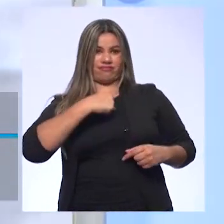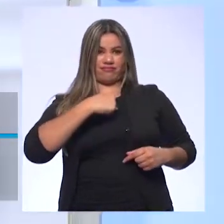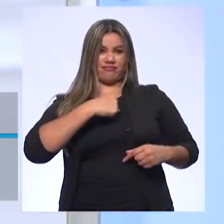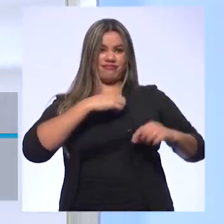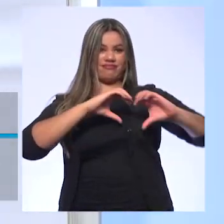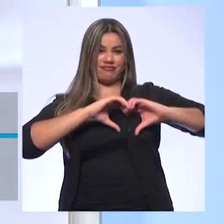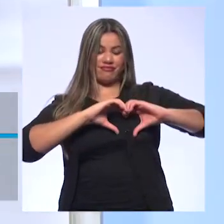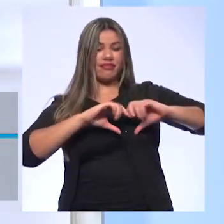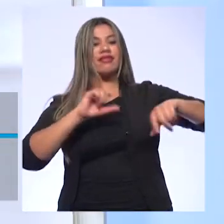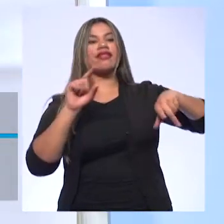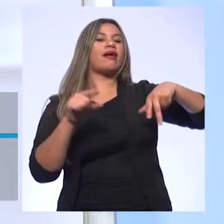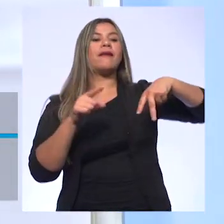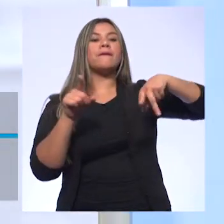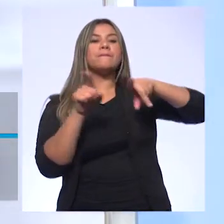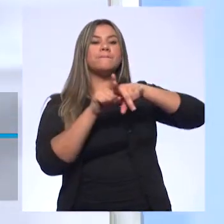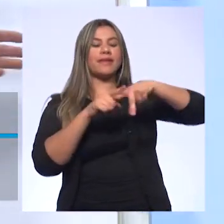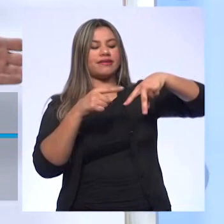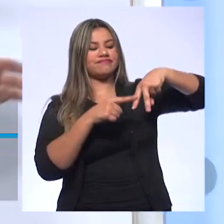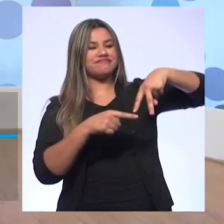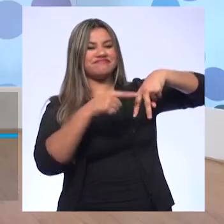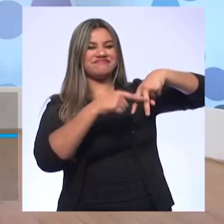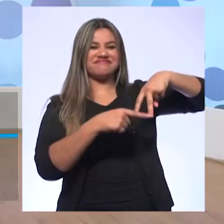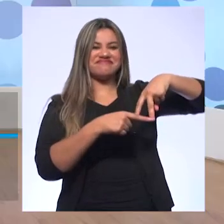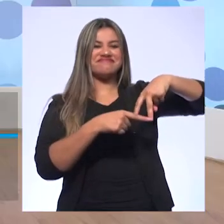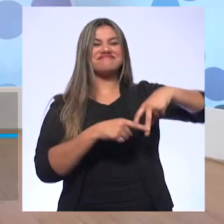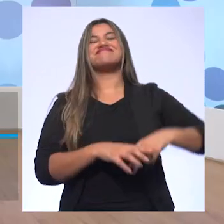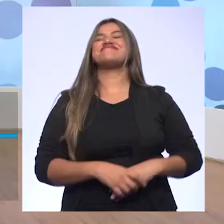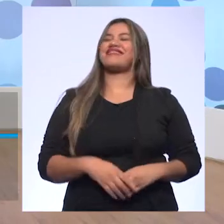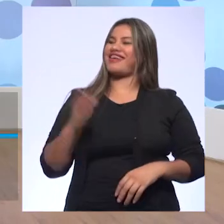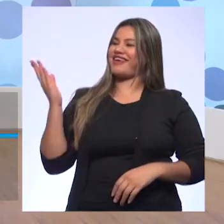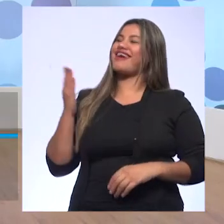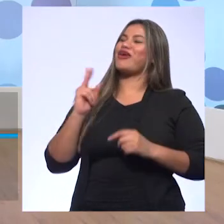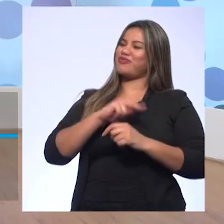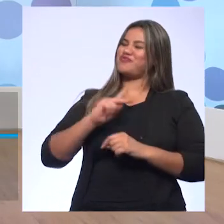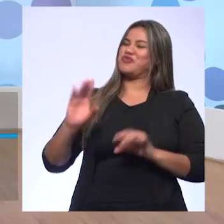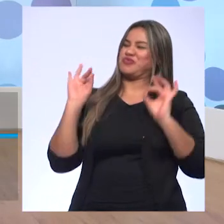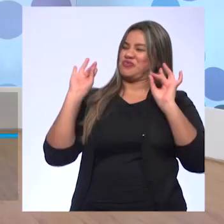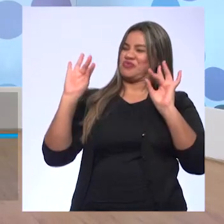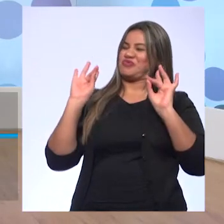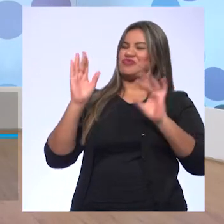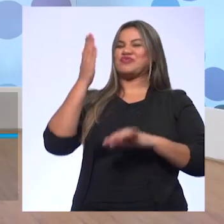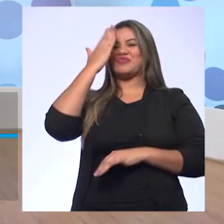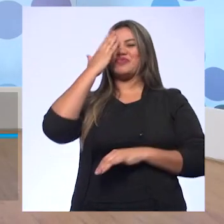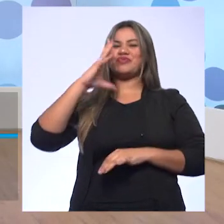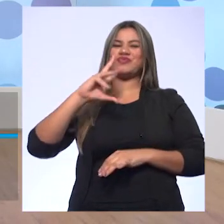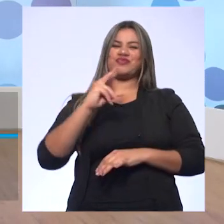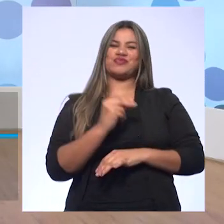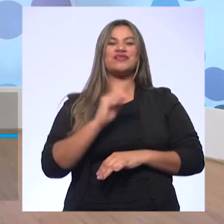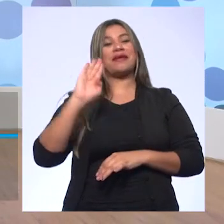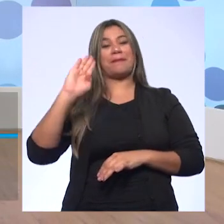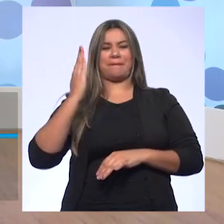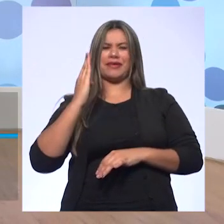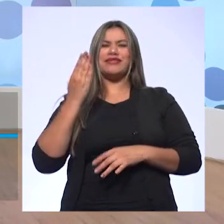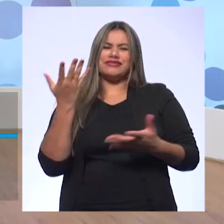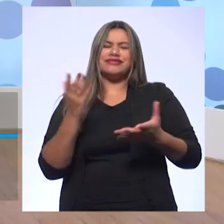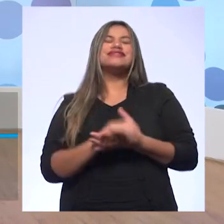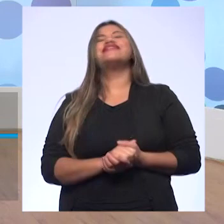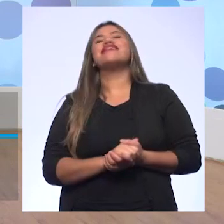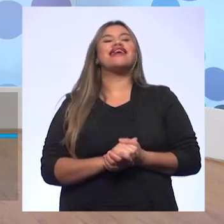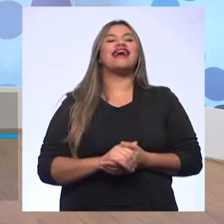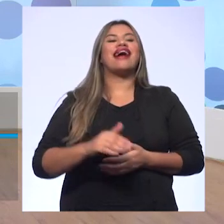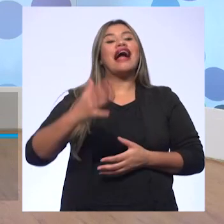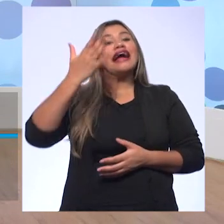para as aulas de ciência, sabe tudo de biologia, o professor. Quer dizer, não sabemos tudo, né, professor? Mas a gente Sei procura,